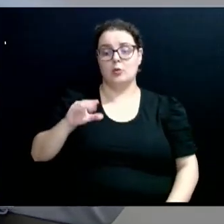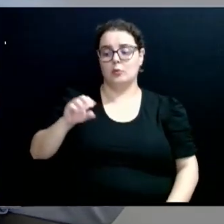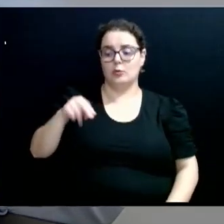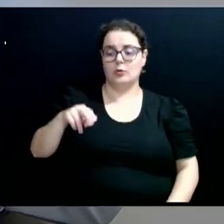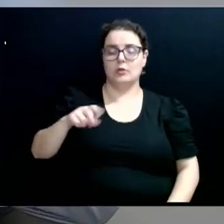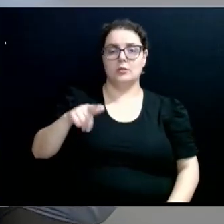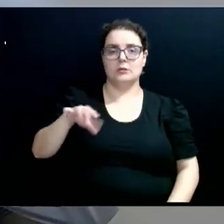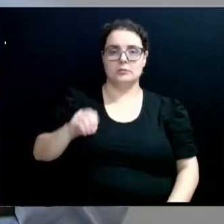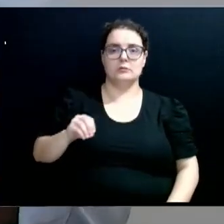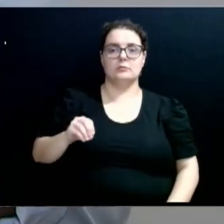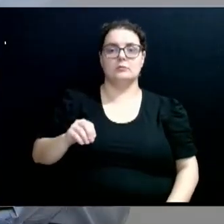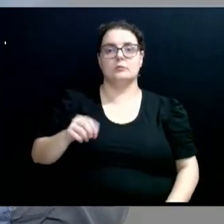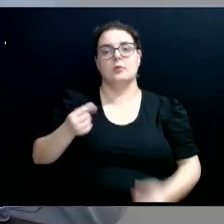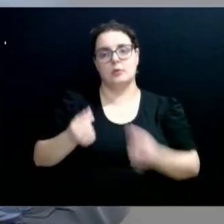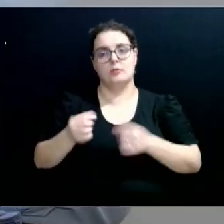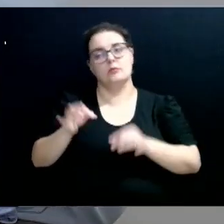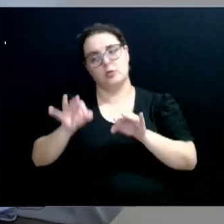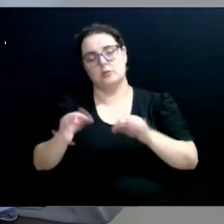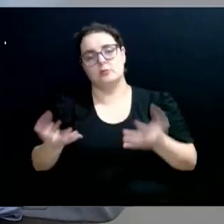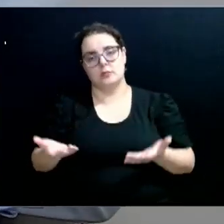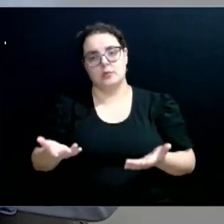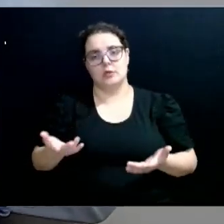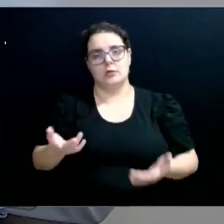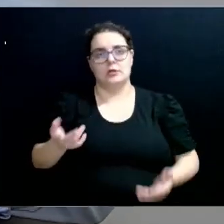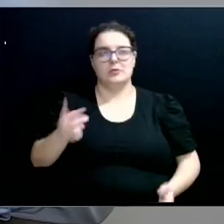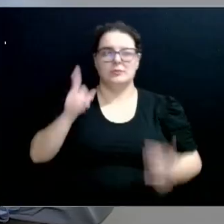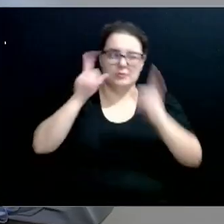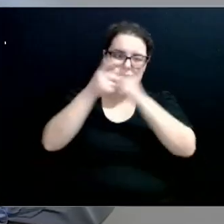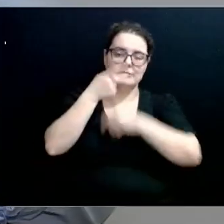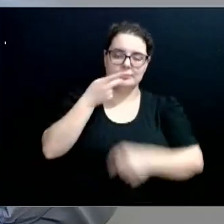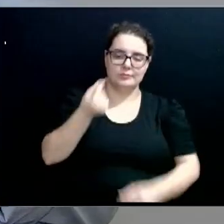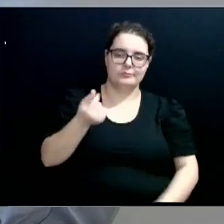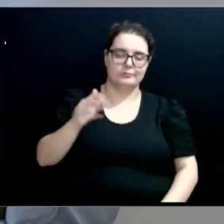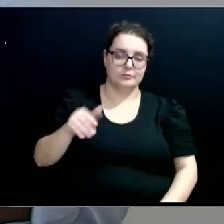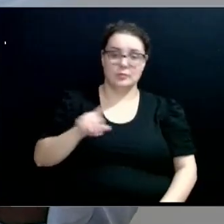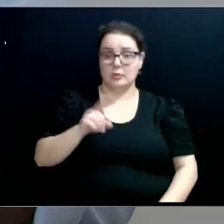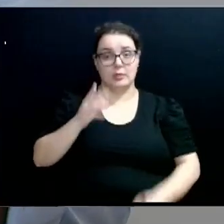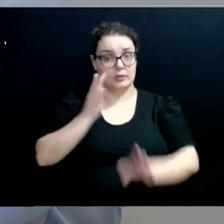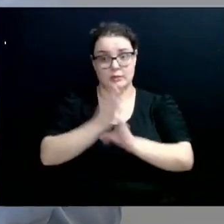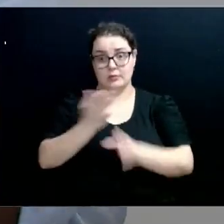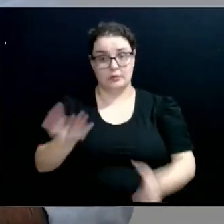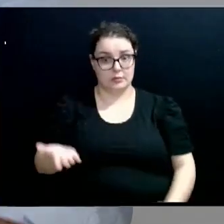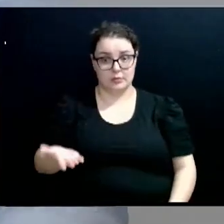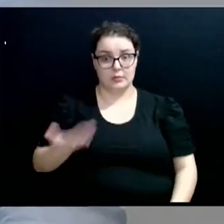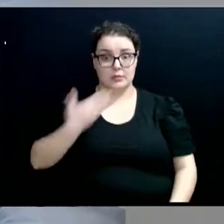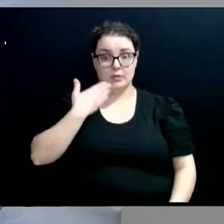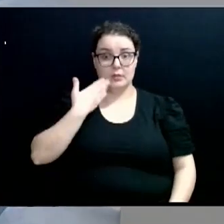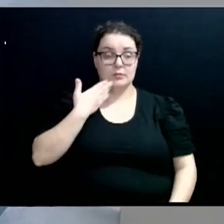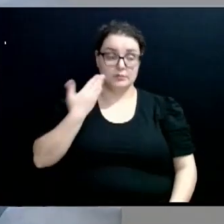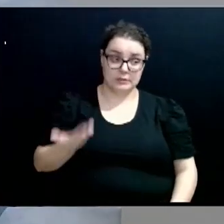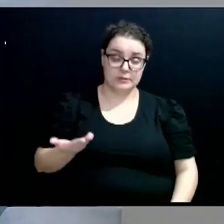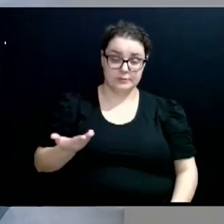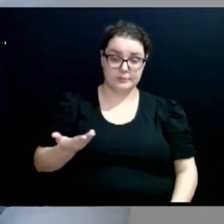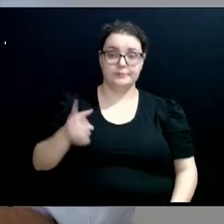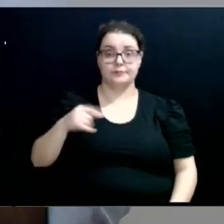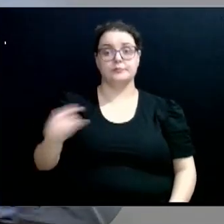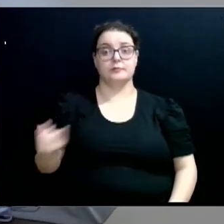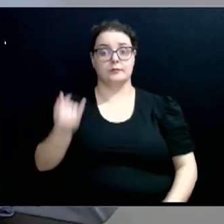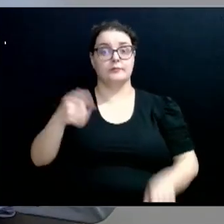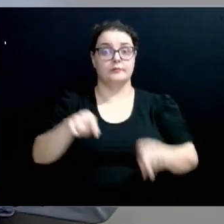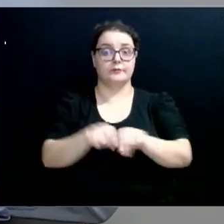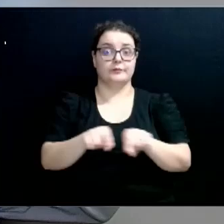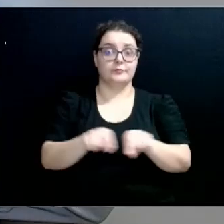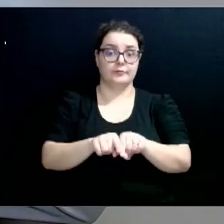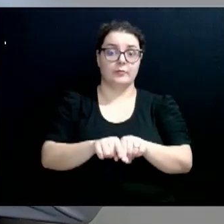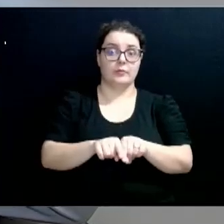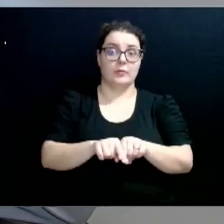poucas conexões a preços justos. É difícil falar barato, porque a gente não tem encontrado mais essa facilidade. Também